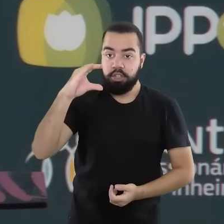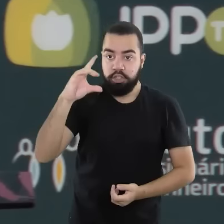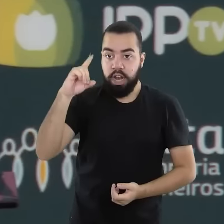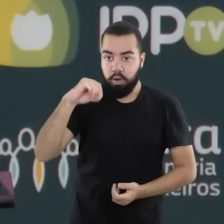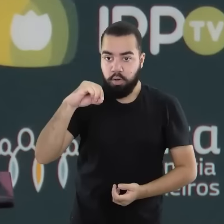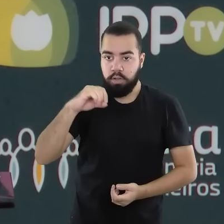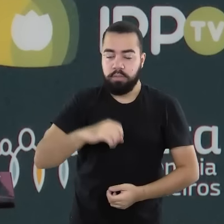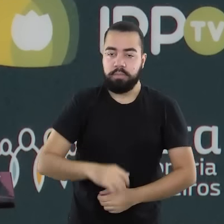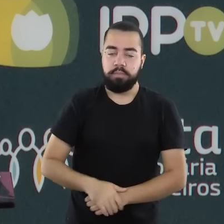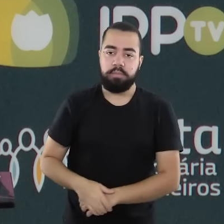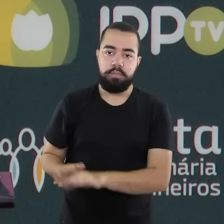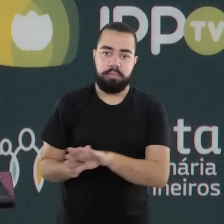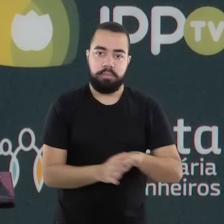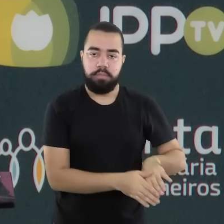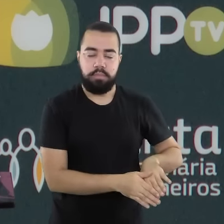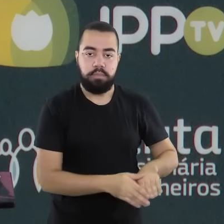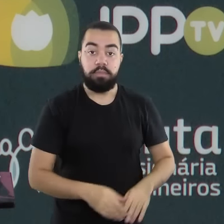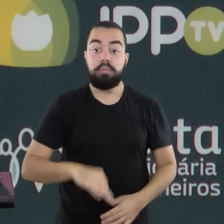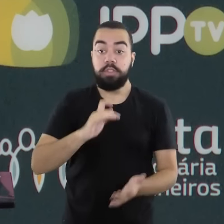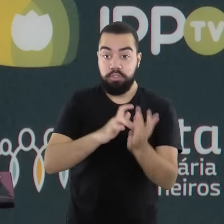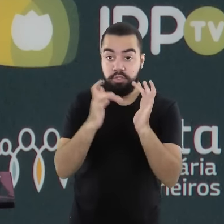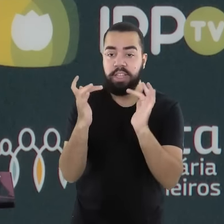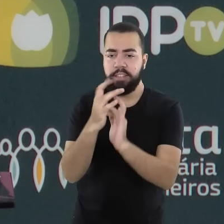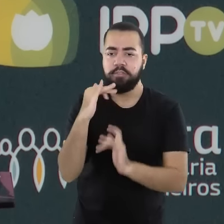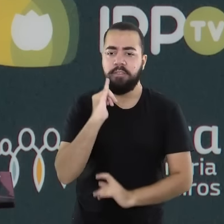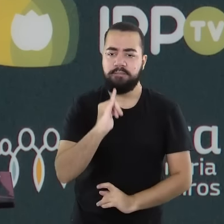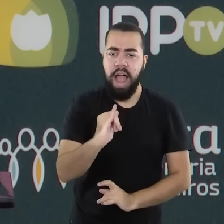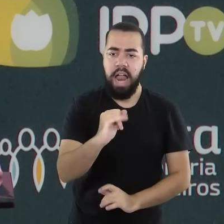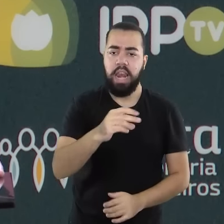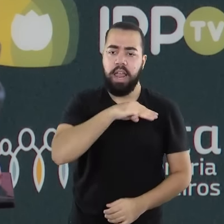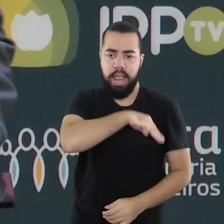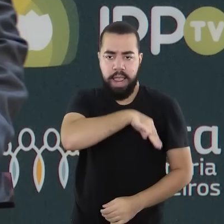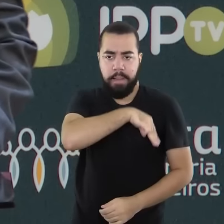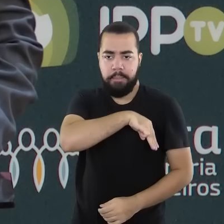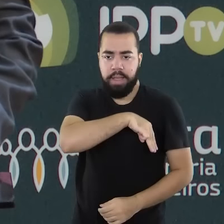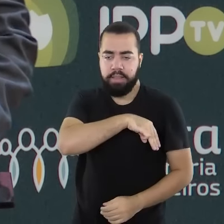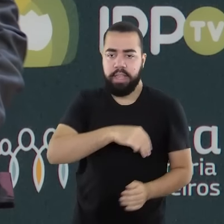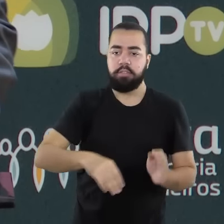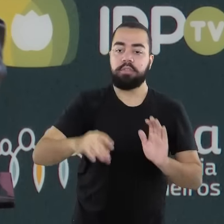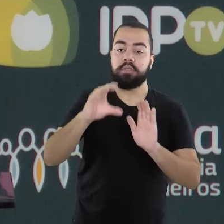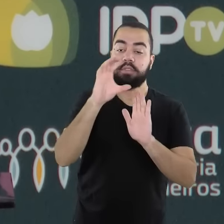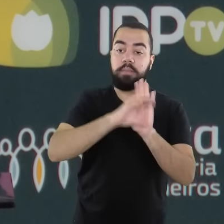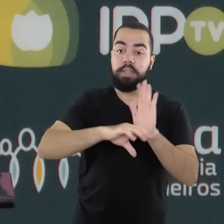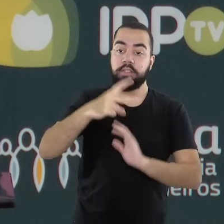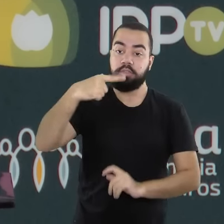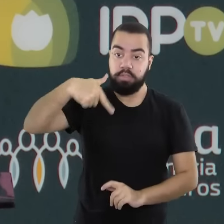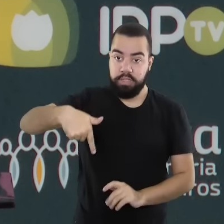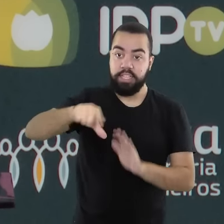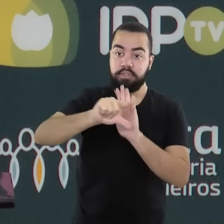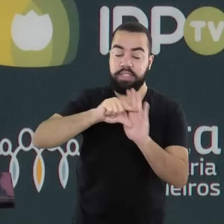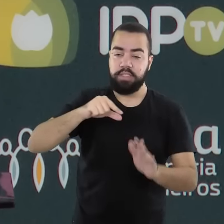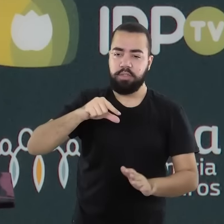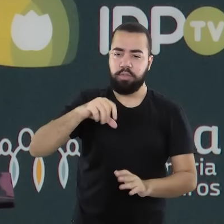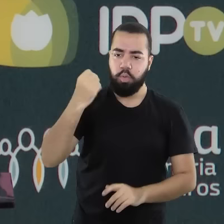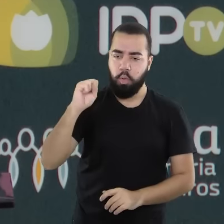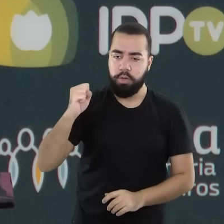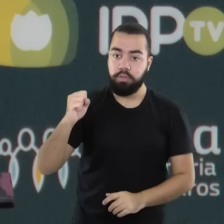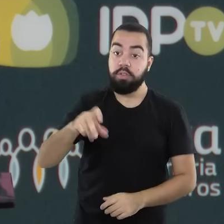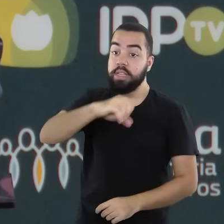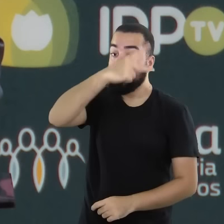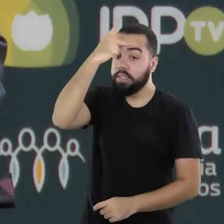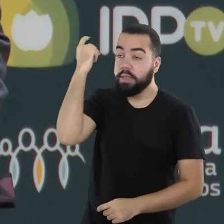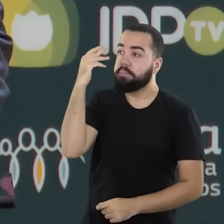A Bíblia fala, o próprio Jesus, lá em Mateus 7, 8: pois todo o que pede